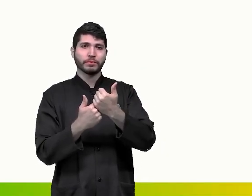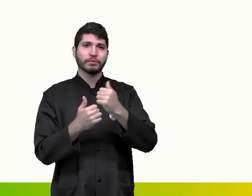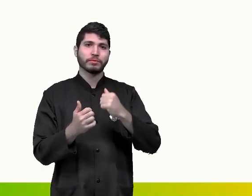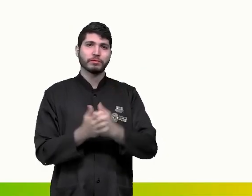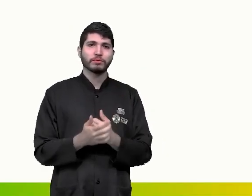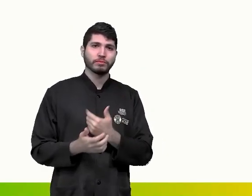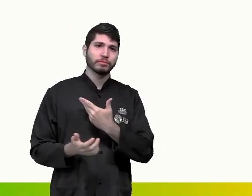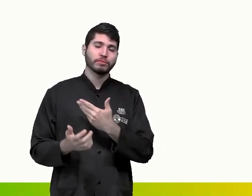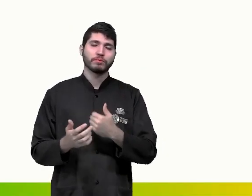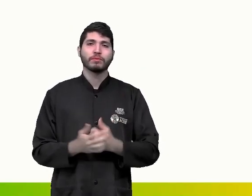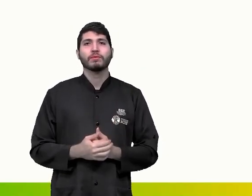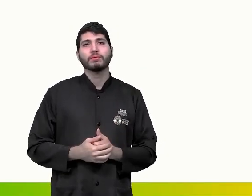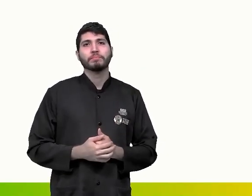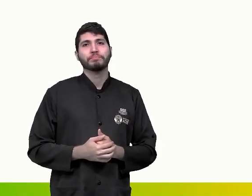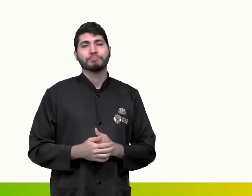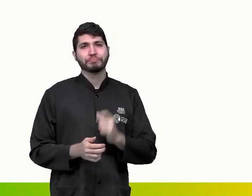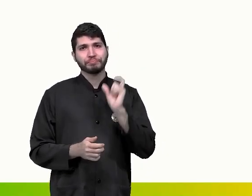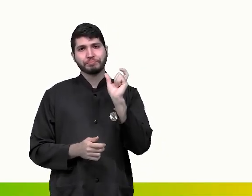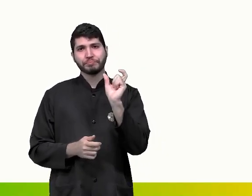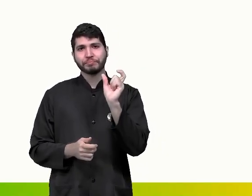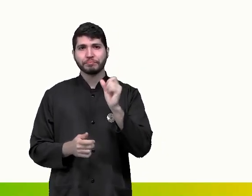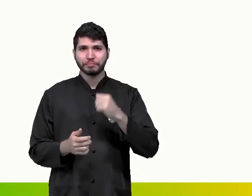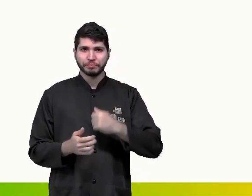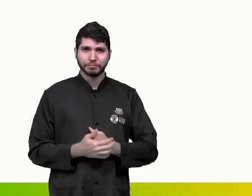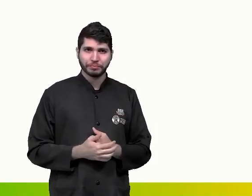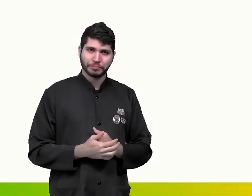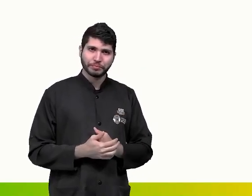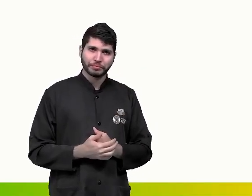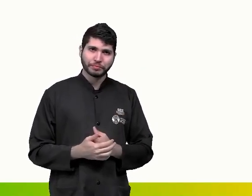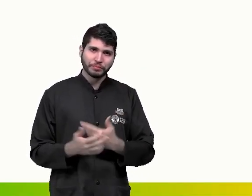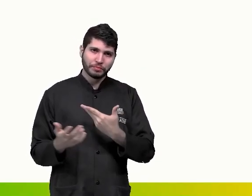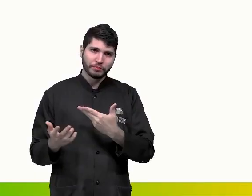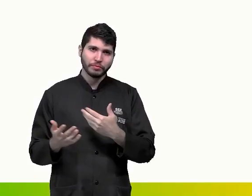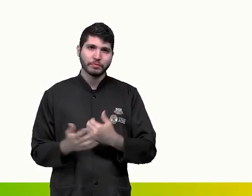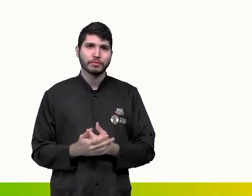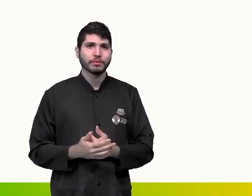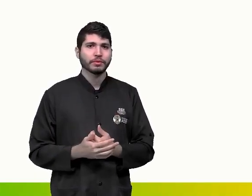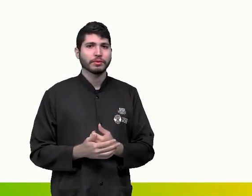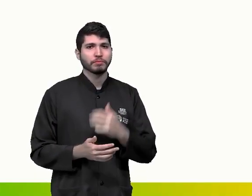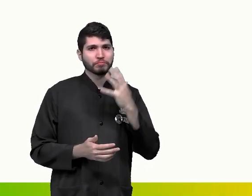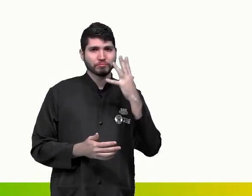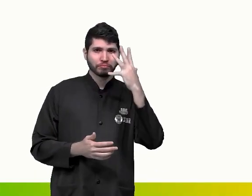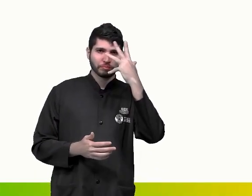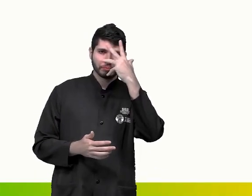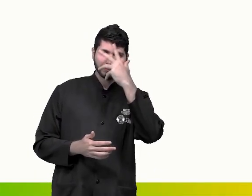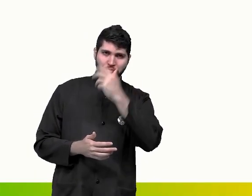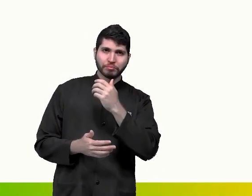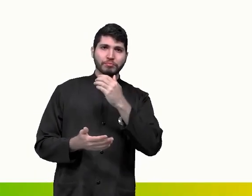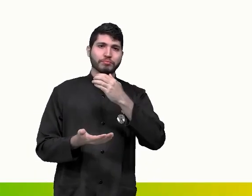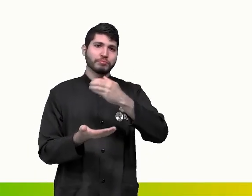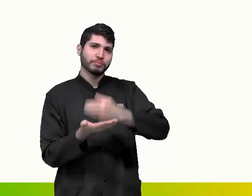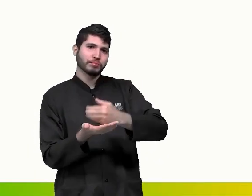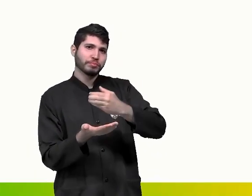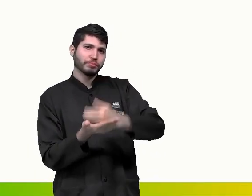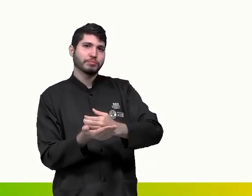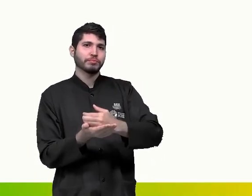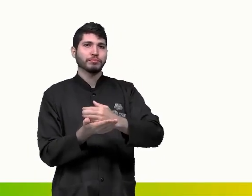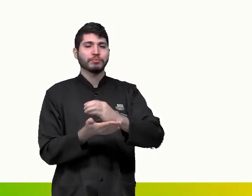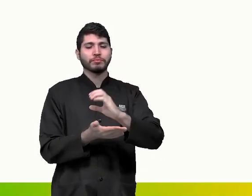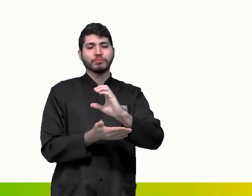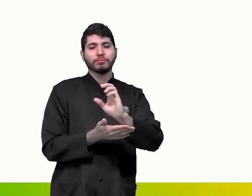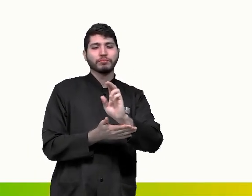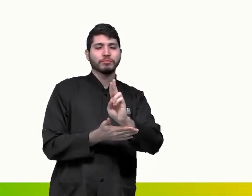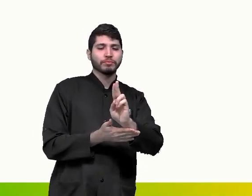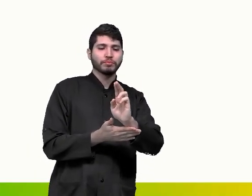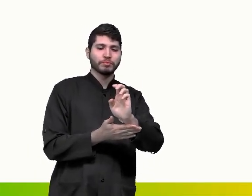adequando. Nesse exemplo aqui. Hola, que bello cuerpo que usted está tomando café, que bello cuerpo. Mas cuerpo